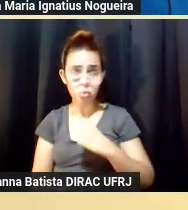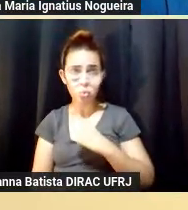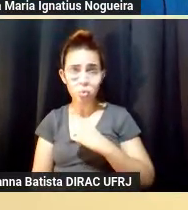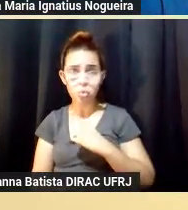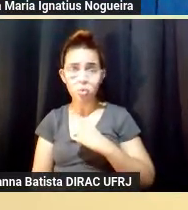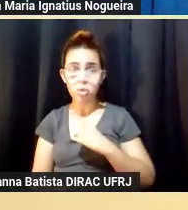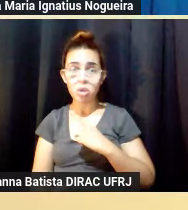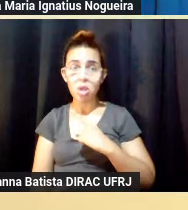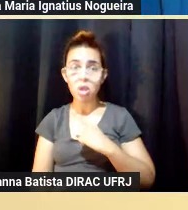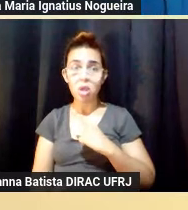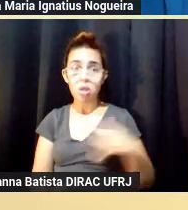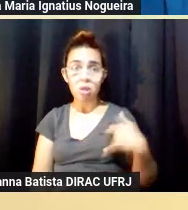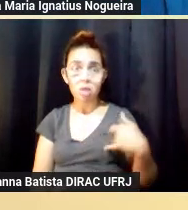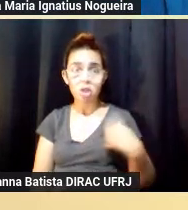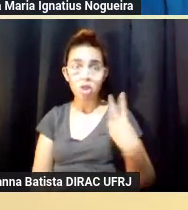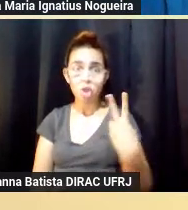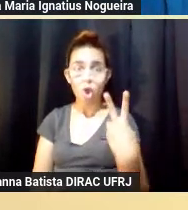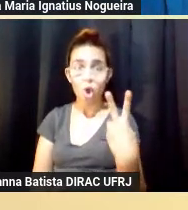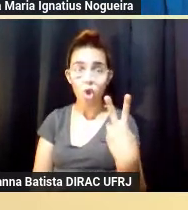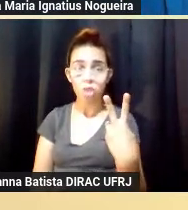ainda e 3 bebês?